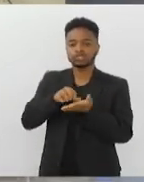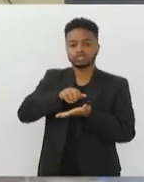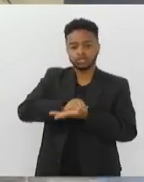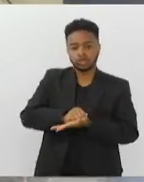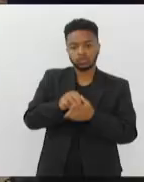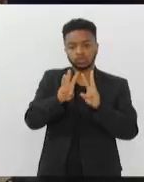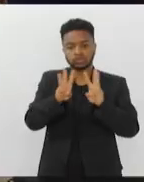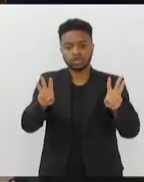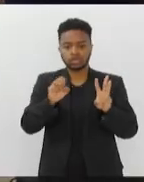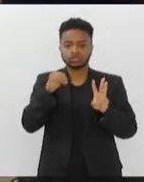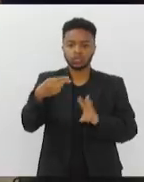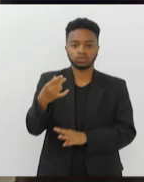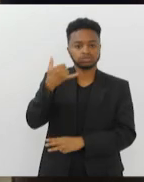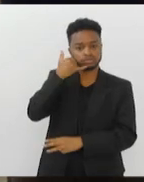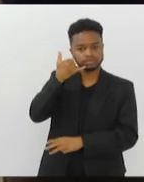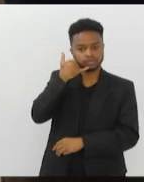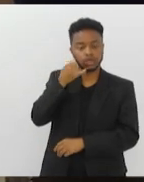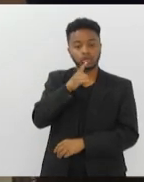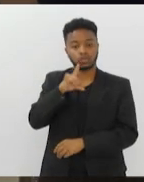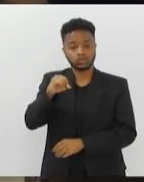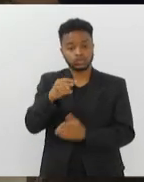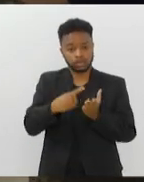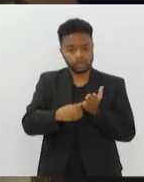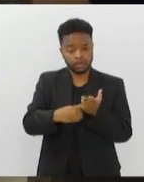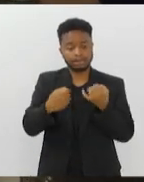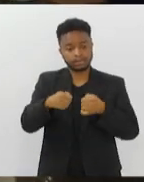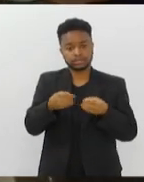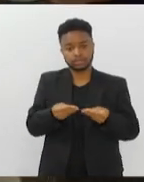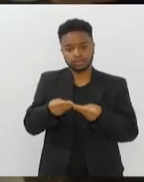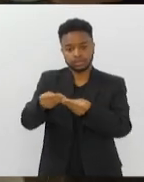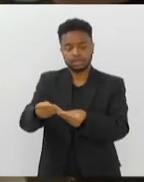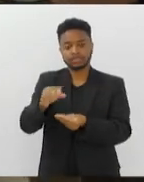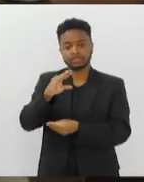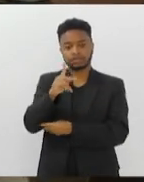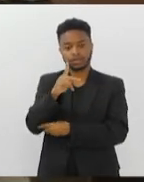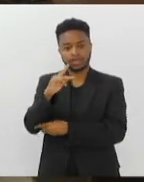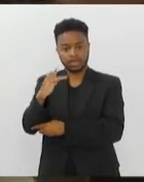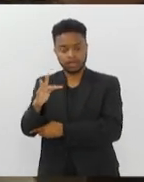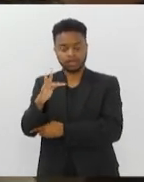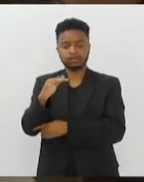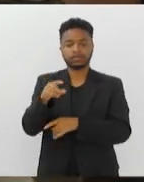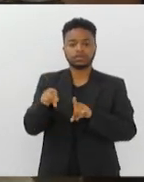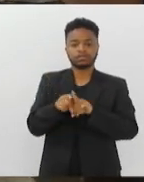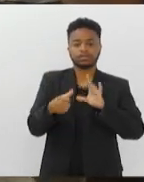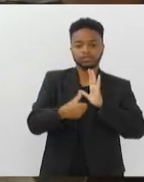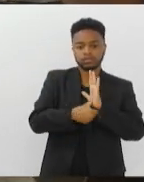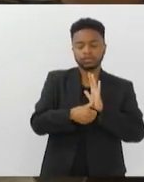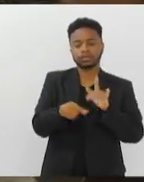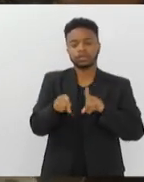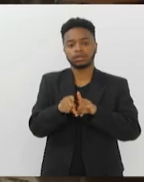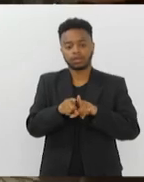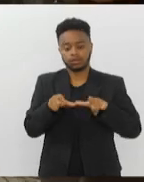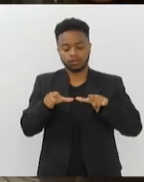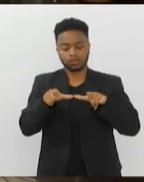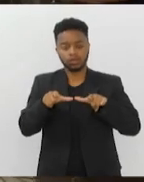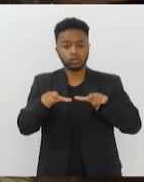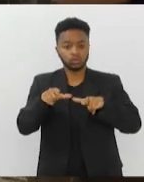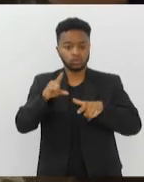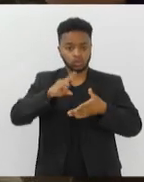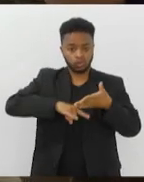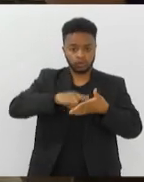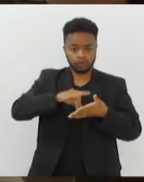por telefone. No dia marcado, basta levar CPF, identidade, título eleitoral e comprovante de residência. O